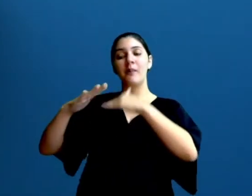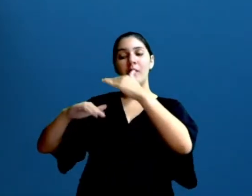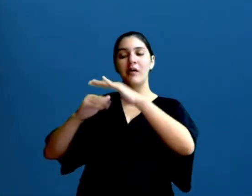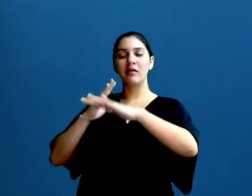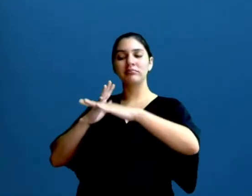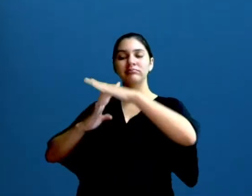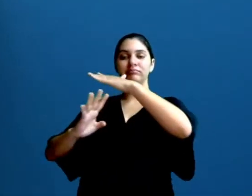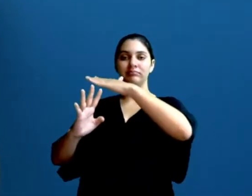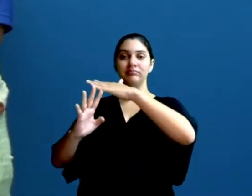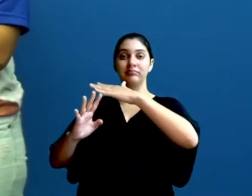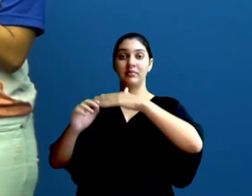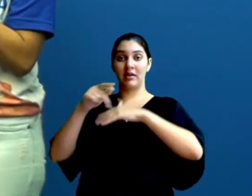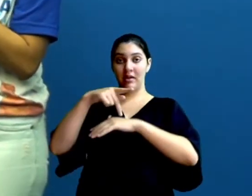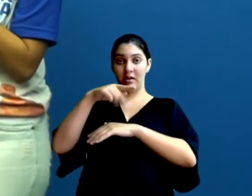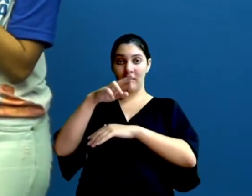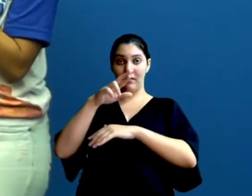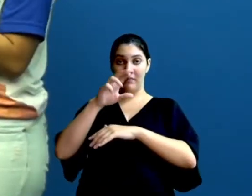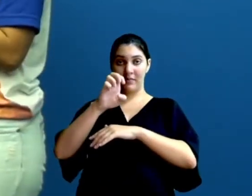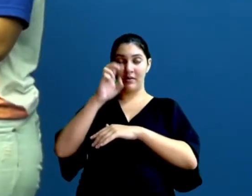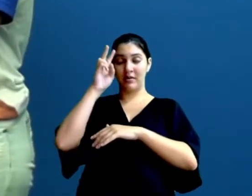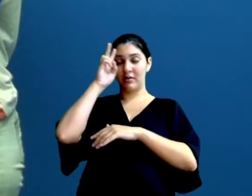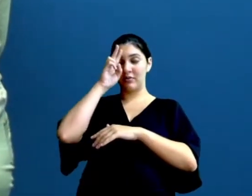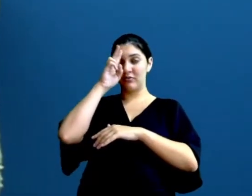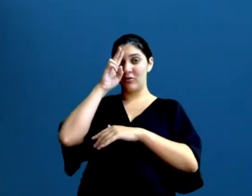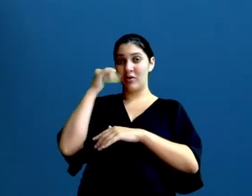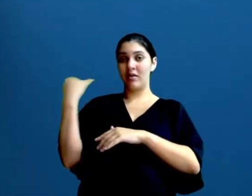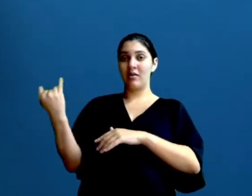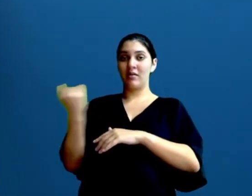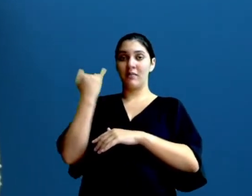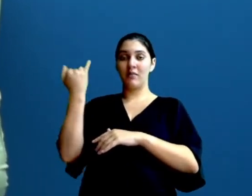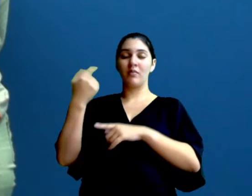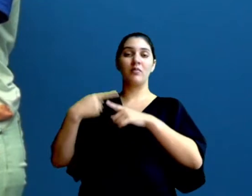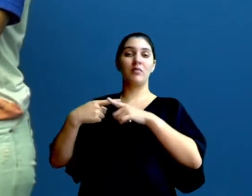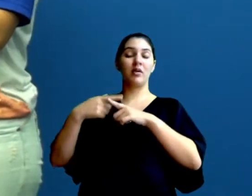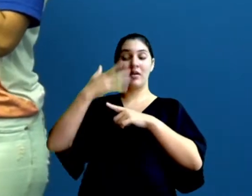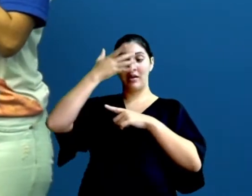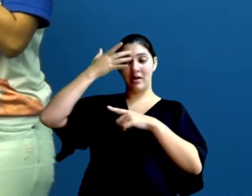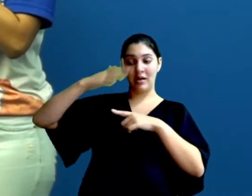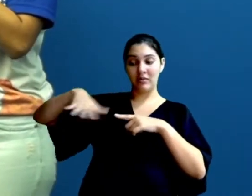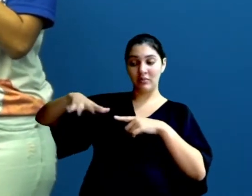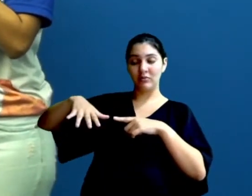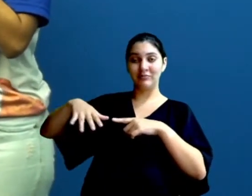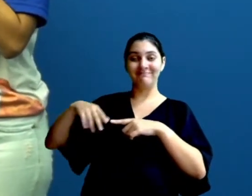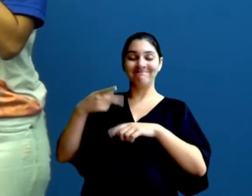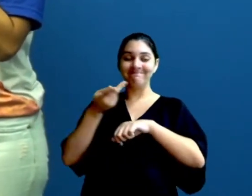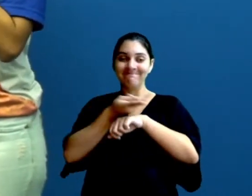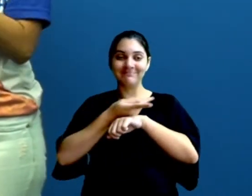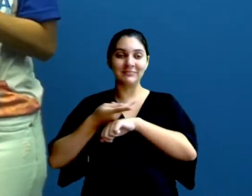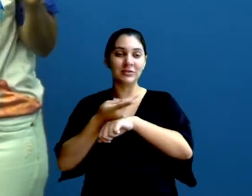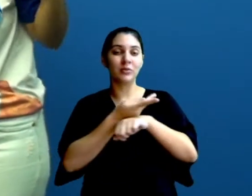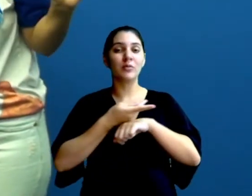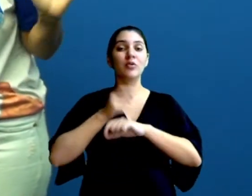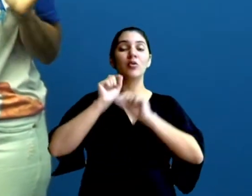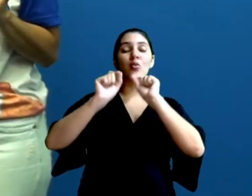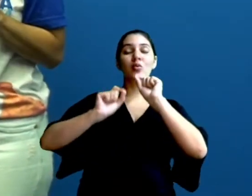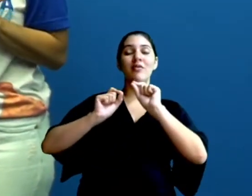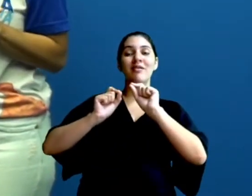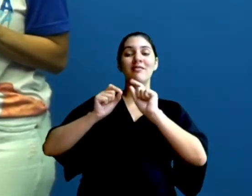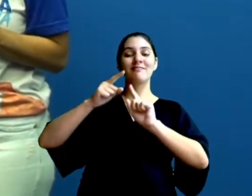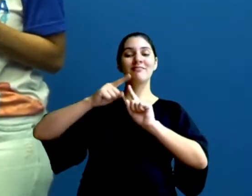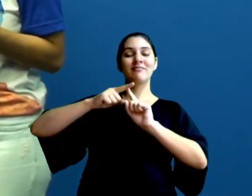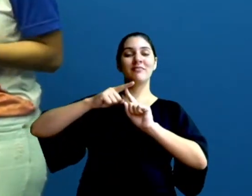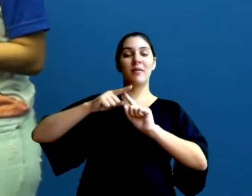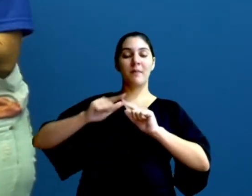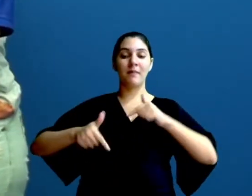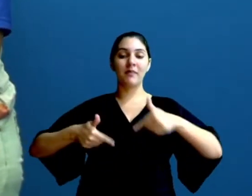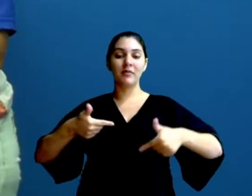a pré-história é importante porque os indivíduos não estão procurando essas questões trabalhistas.